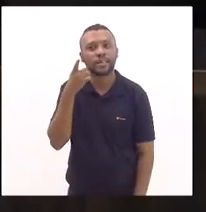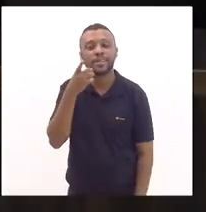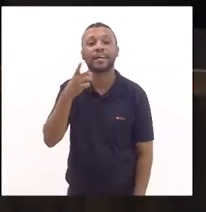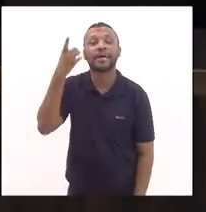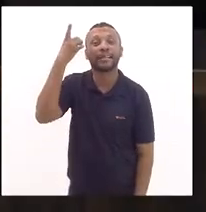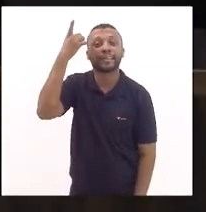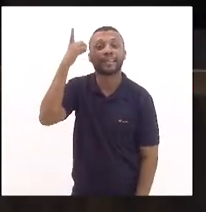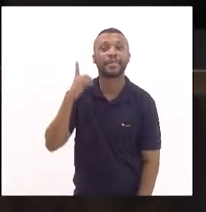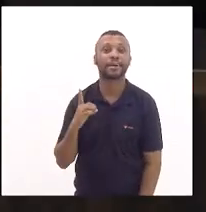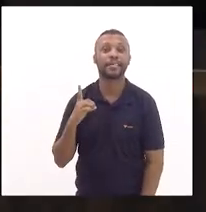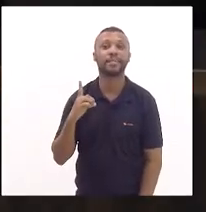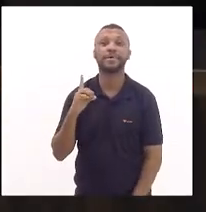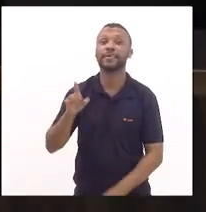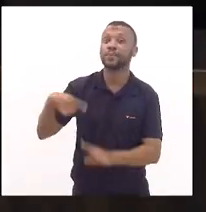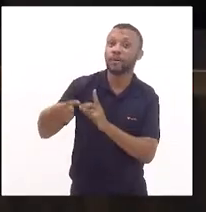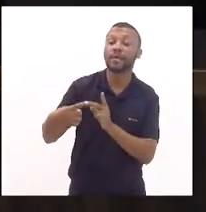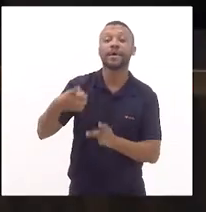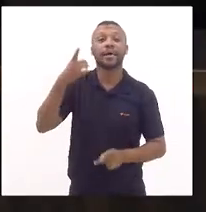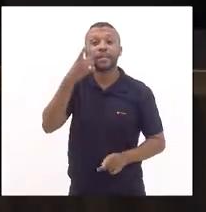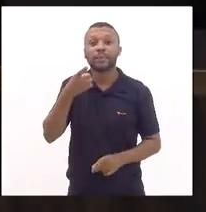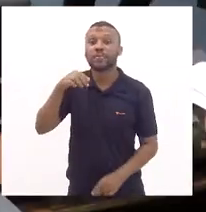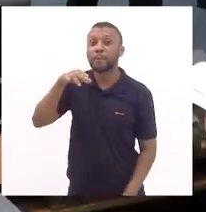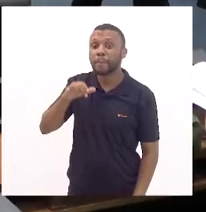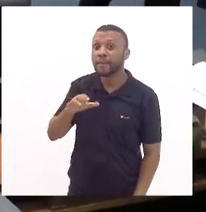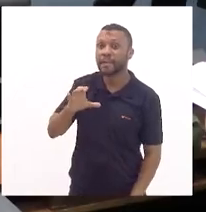Deputada Dani, seguida deputado Carlos Mink.